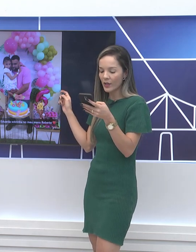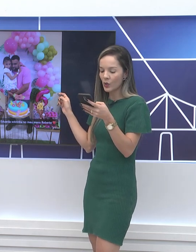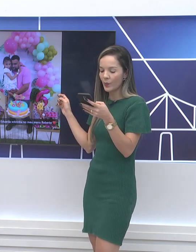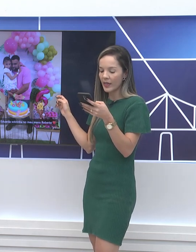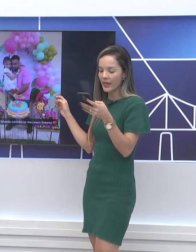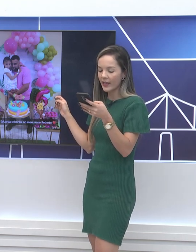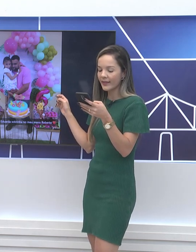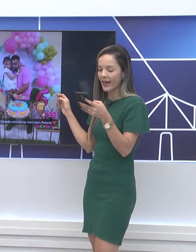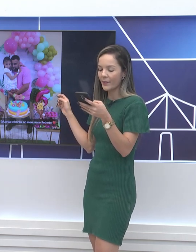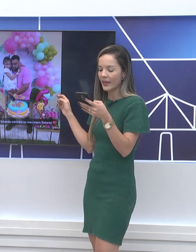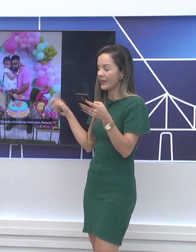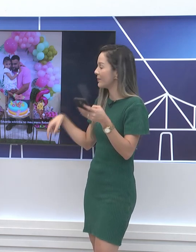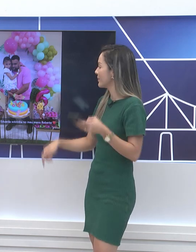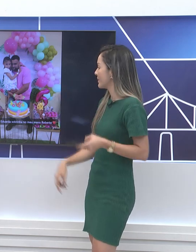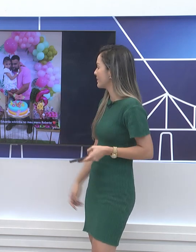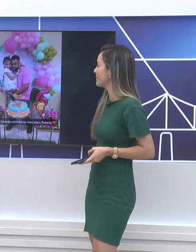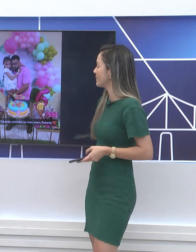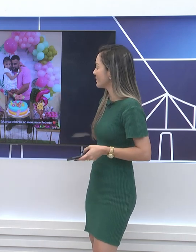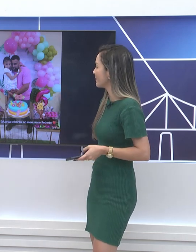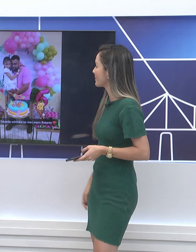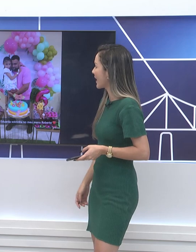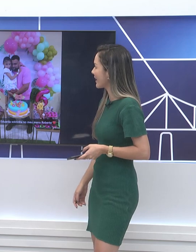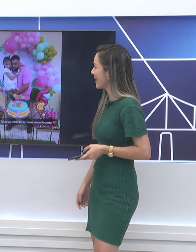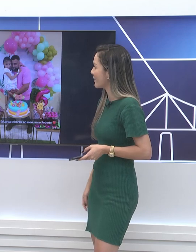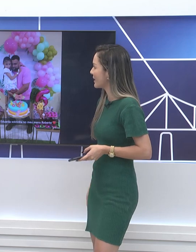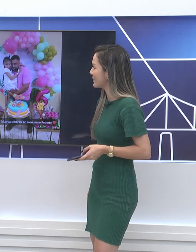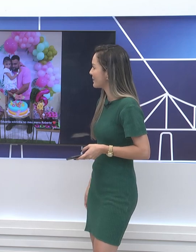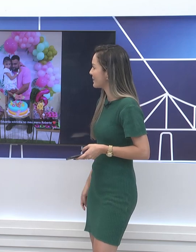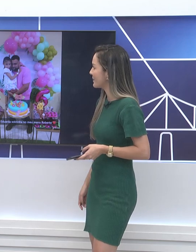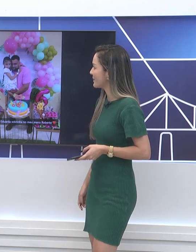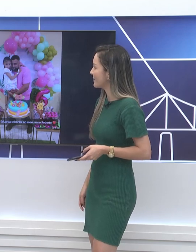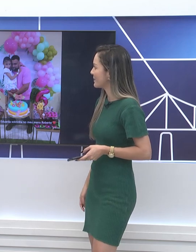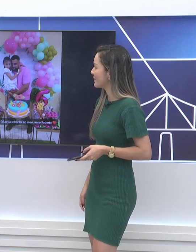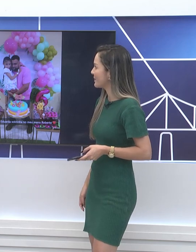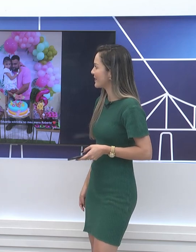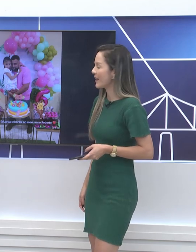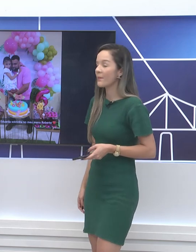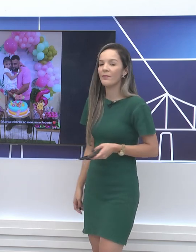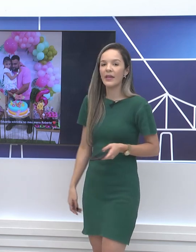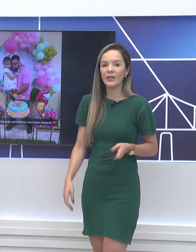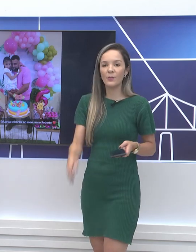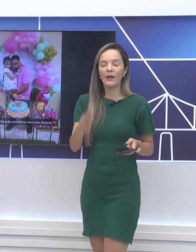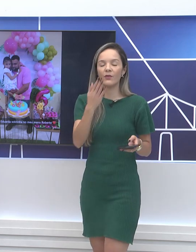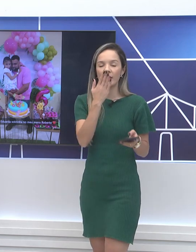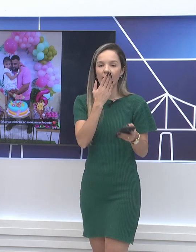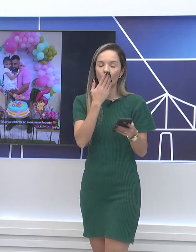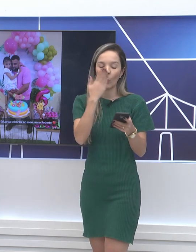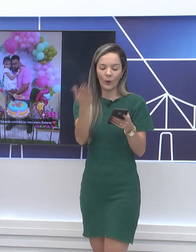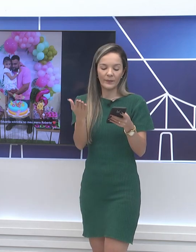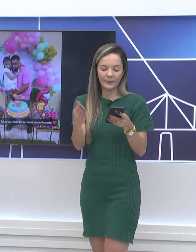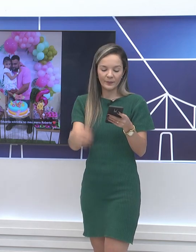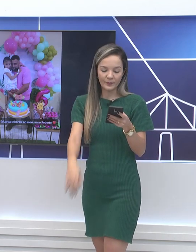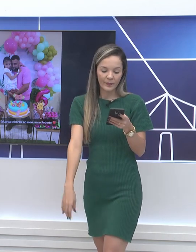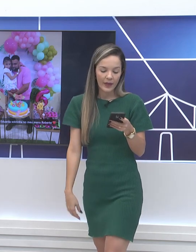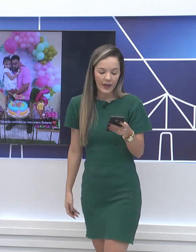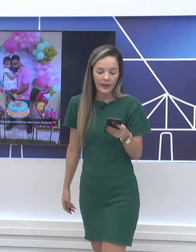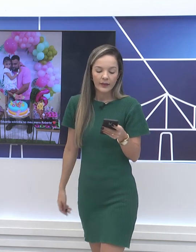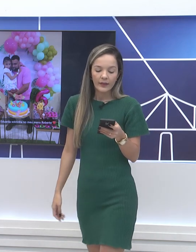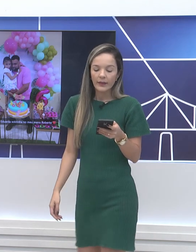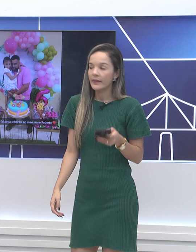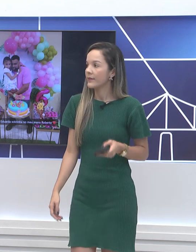com a sobrinha, Kemily. A Kemily? Uhum, a Kemily. Muito bem, Kemily. Um beijo pra você também. Beijo pra vocês.